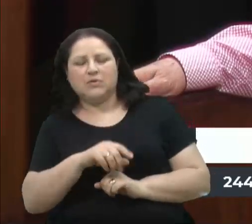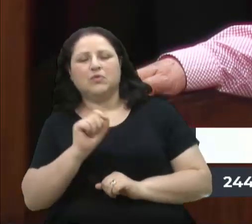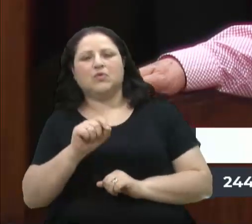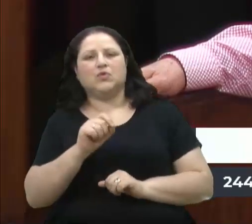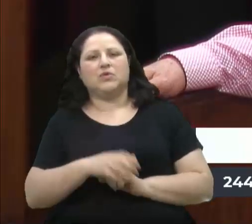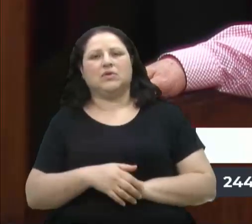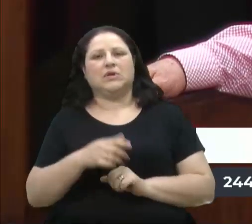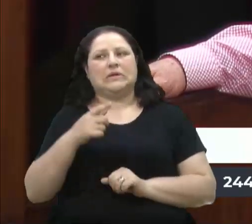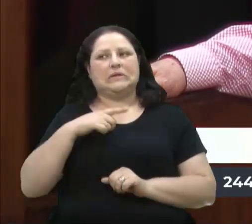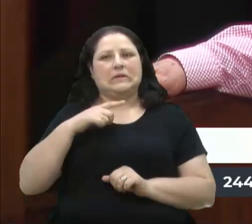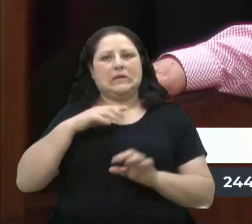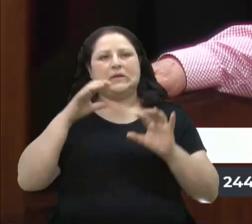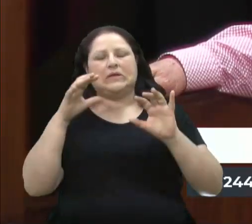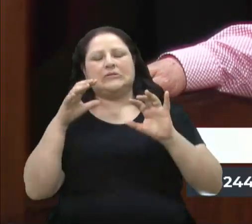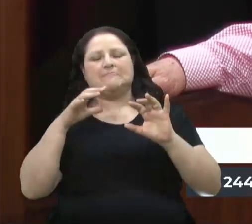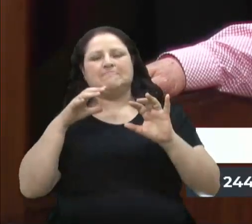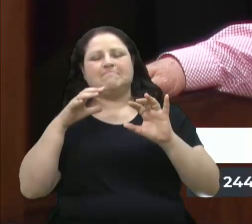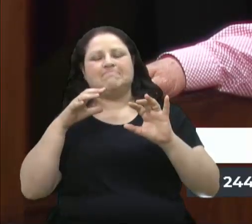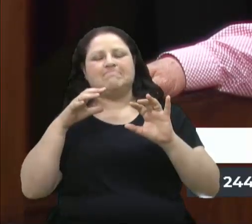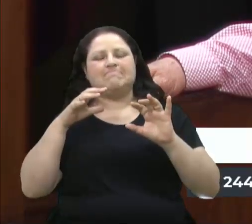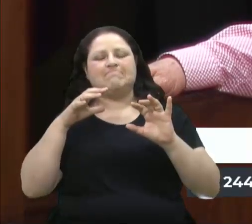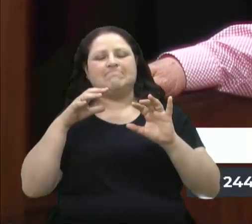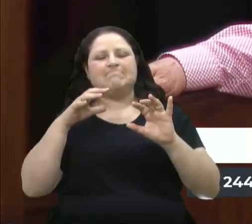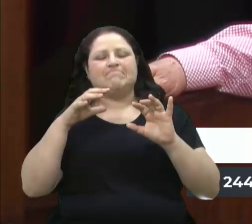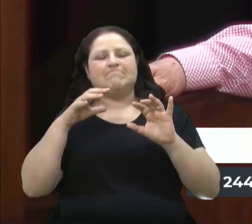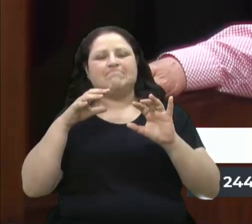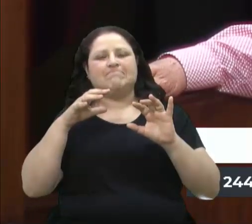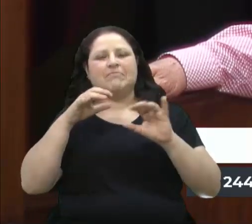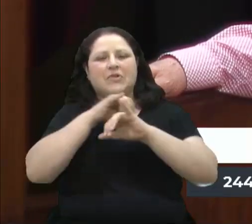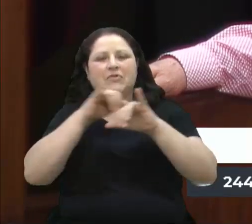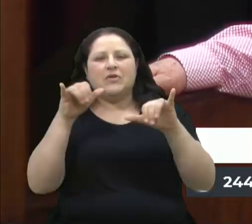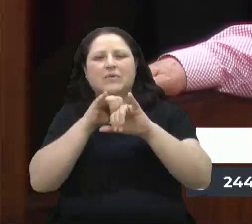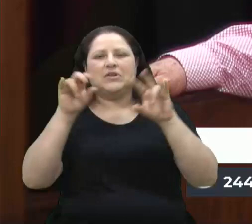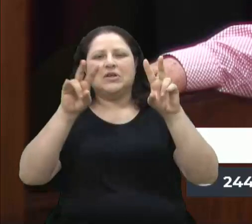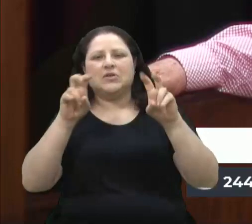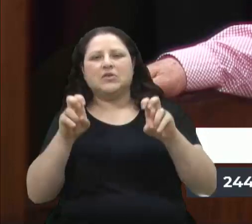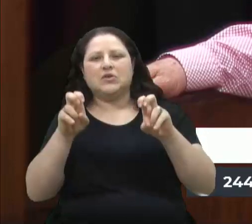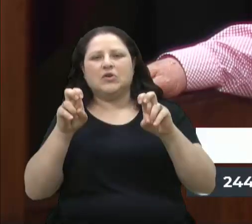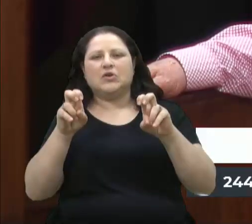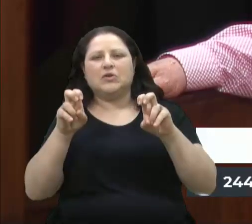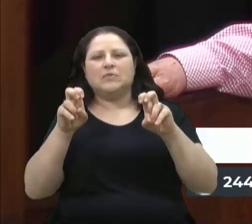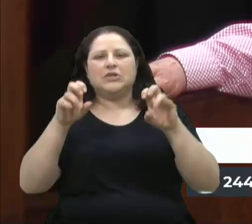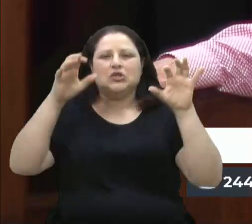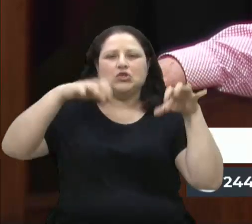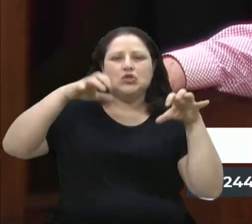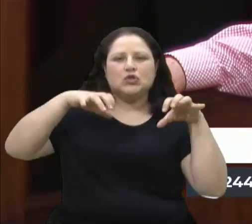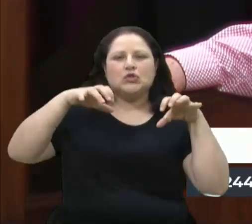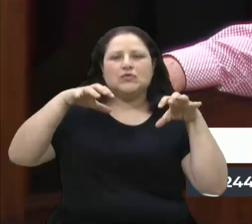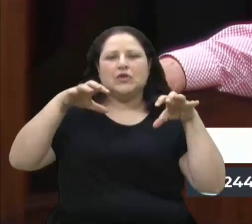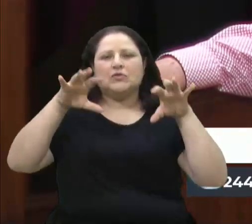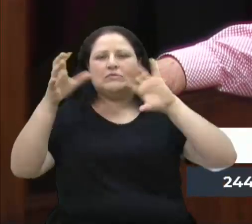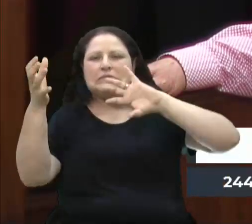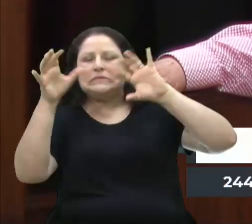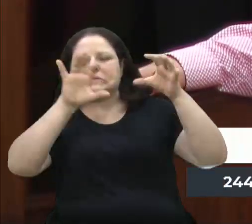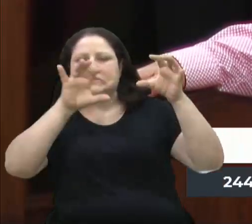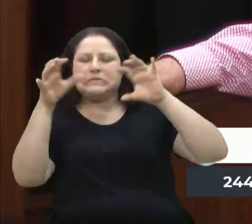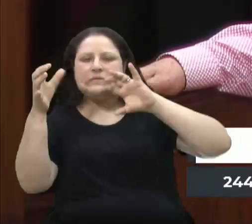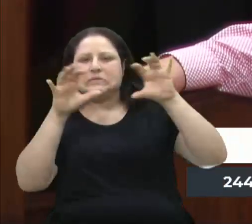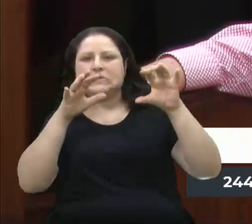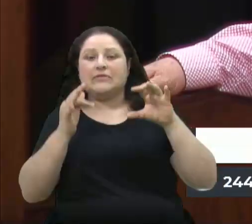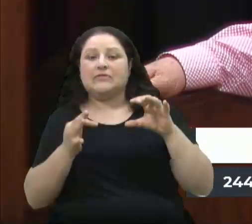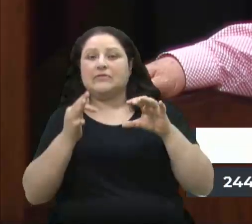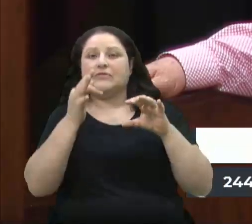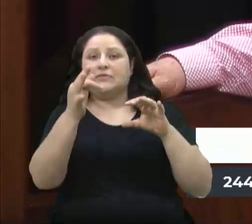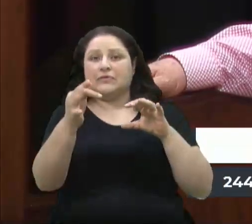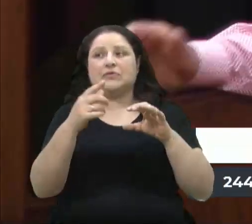há previsões, Gladys, meteorológicas, que talvez vamos ter uma nova estiagem. Ainda não